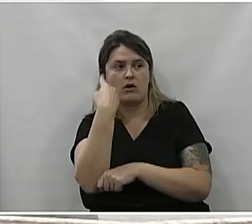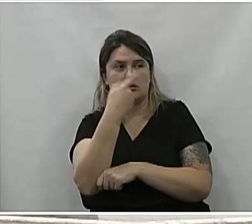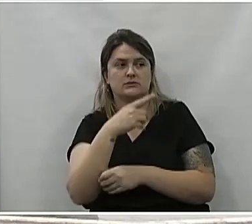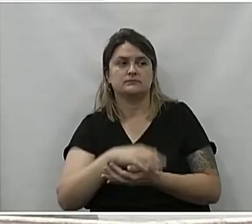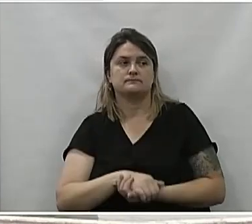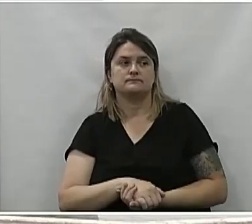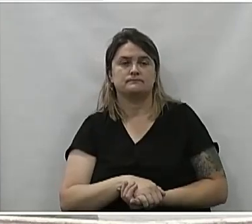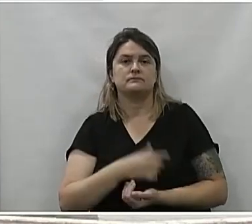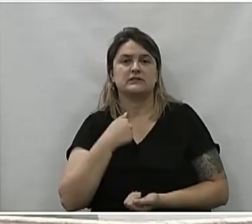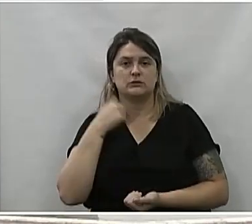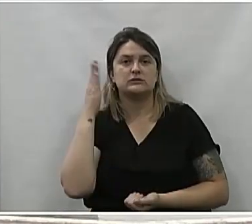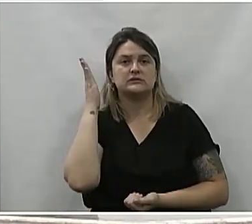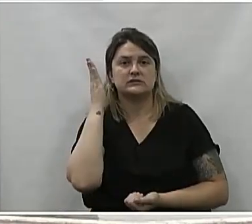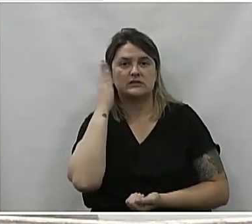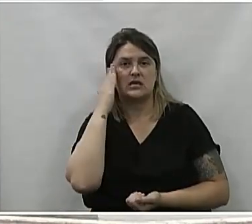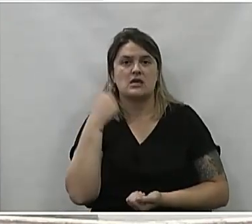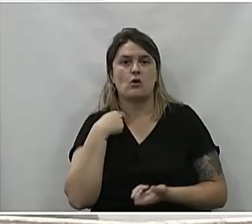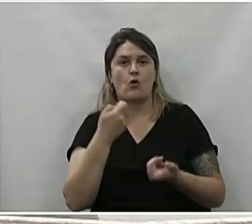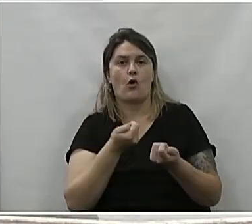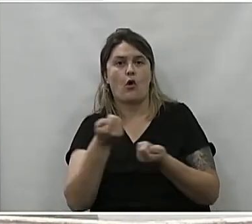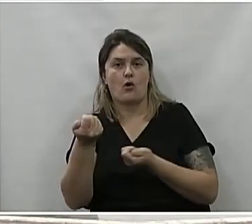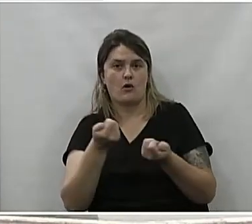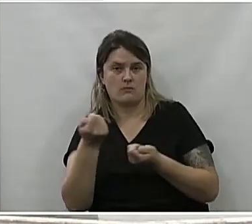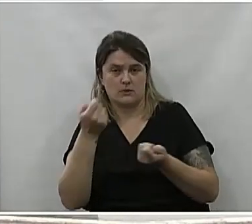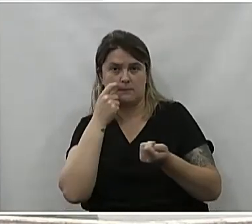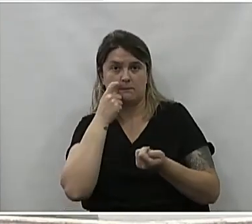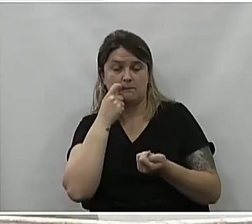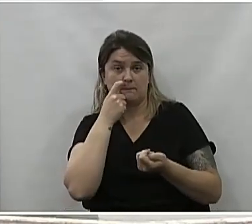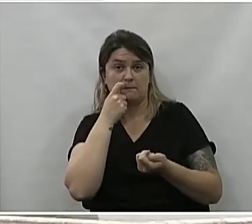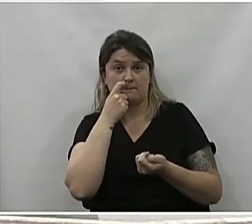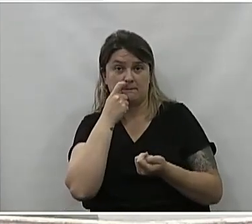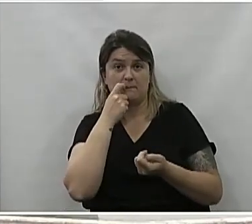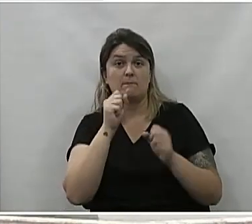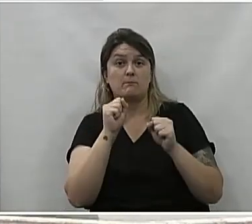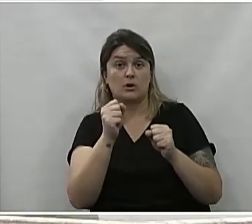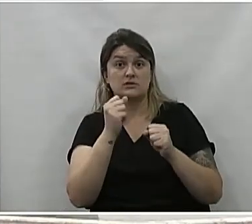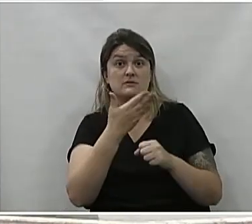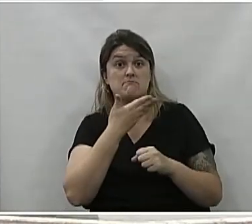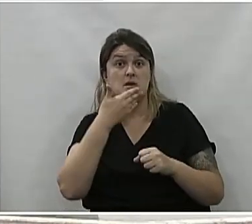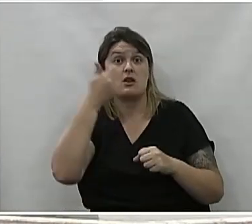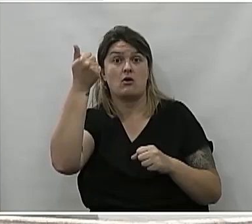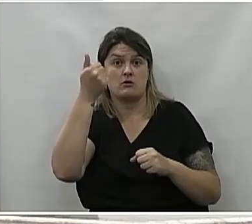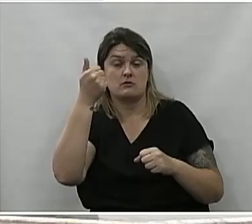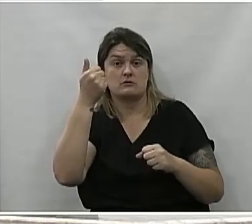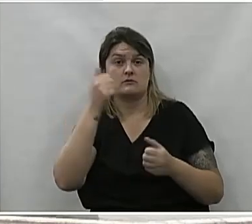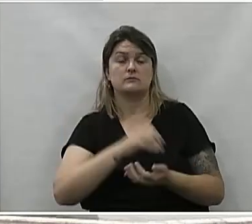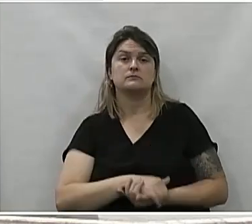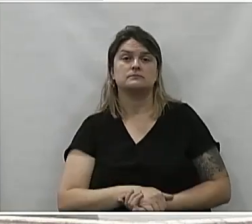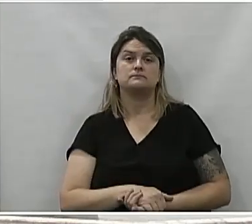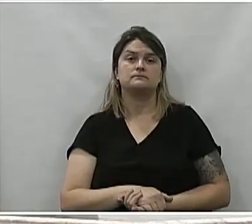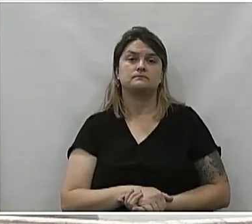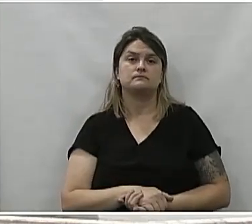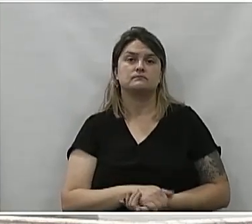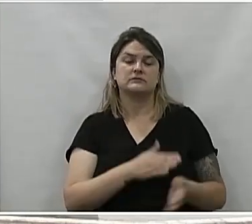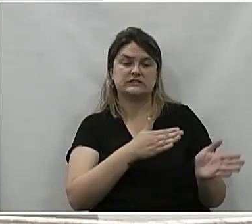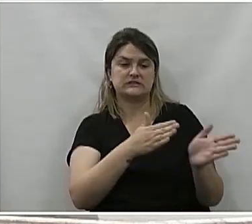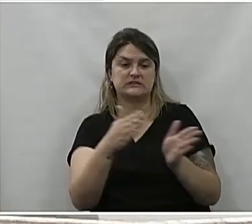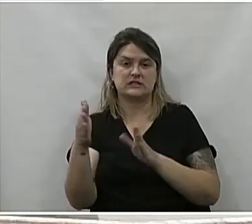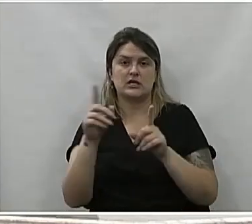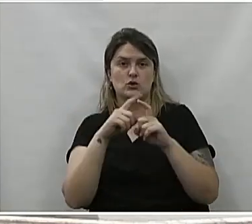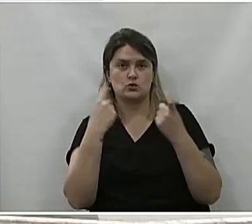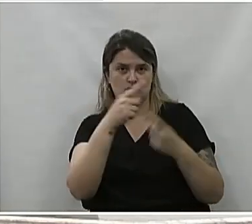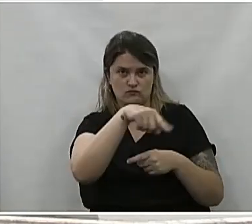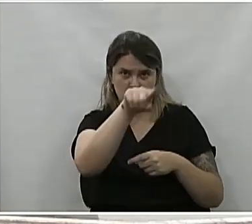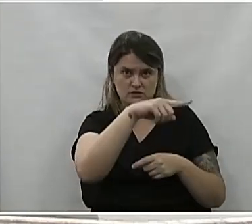vereador A gente cobra Doutor No sentido de que Possa melhorar Esse atendimento Que possa Durante as reuniões Que